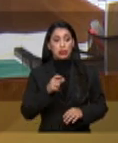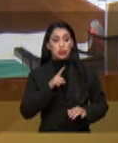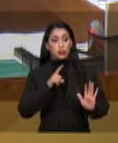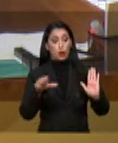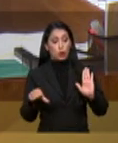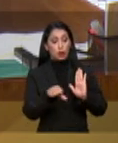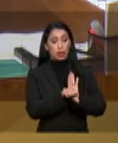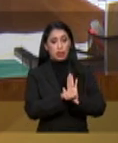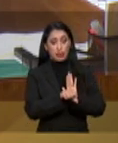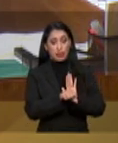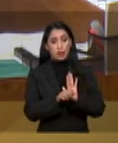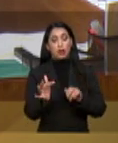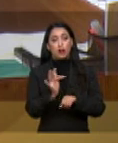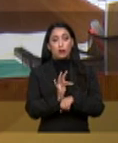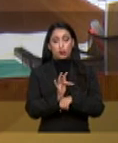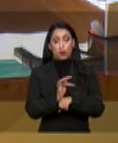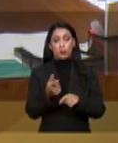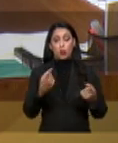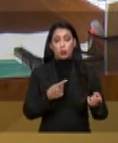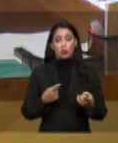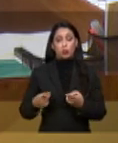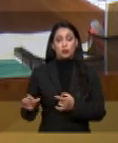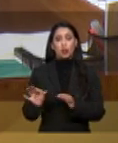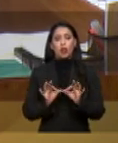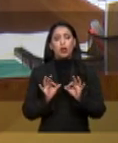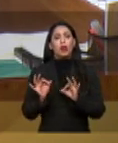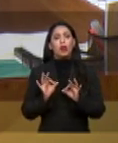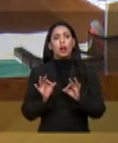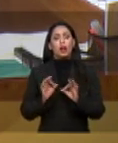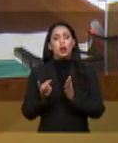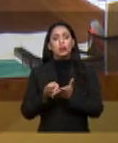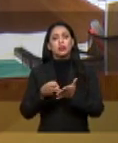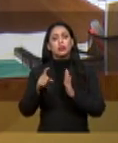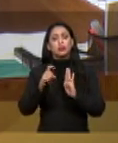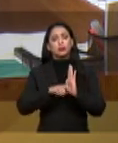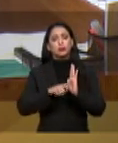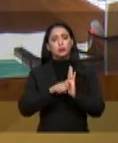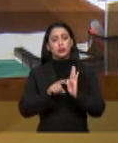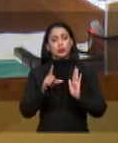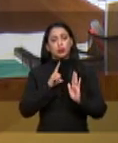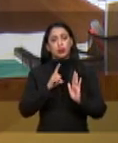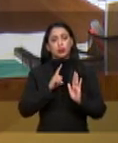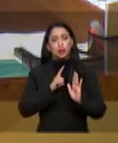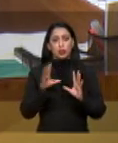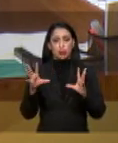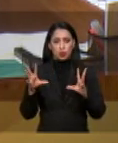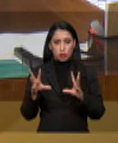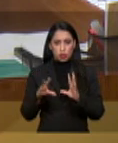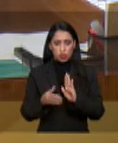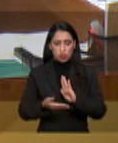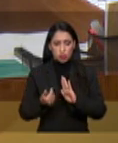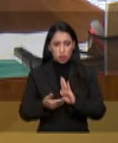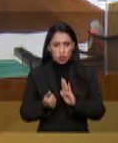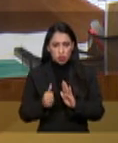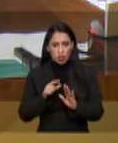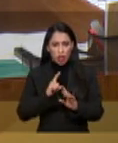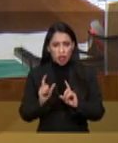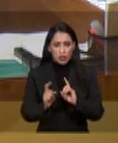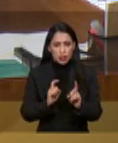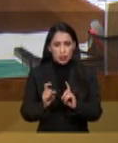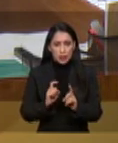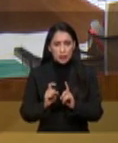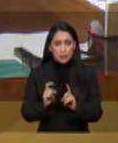ordem tributária, o qual não exige a ocorrência do resultado para a consumação, faz-se desnecessário o esgotamento da via administrativa para início da